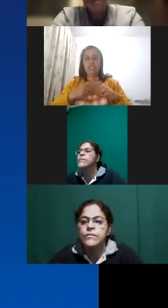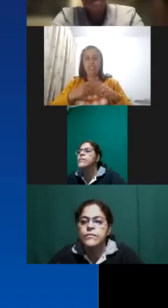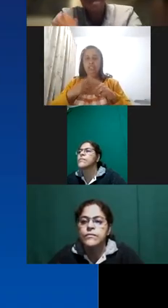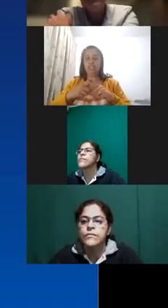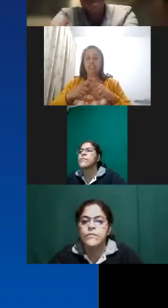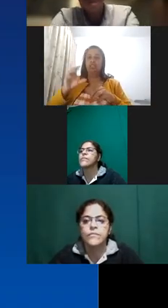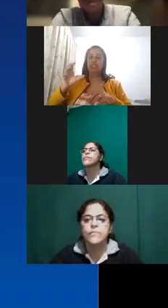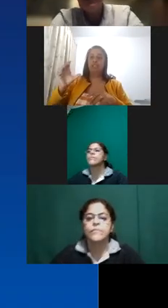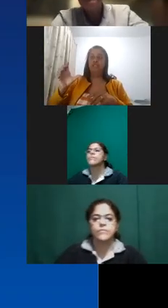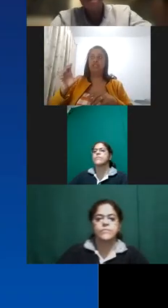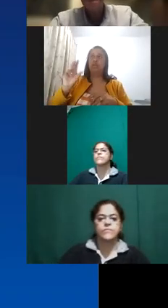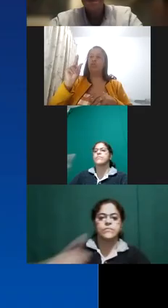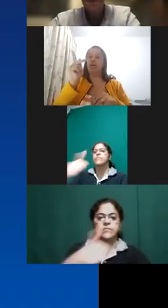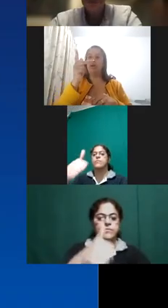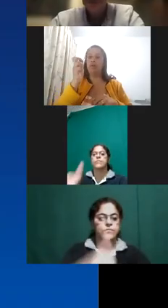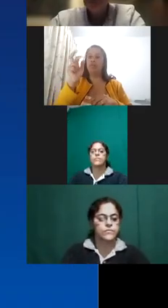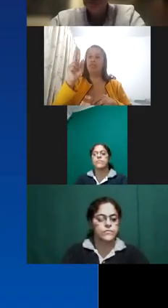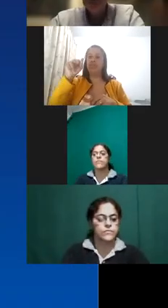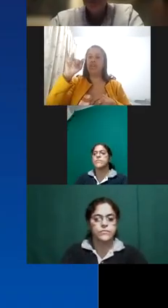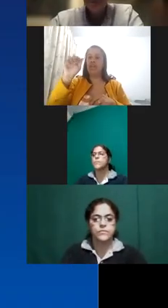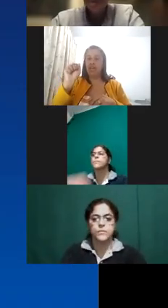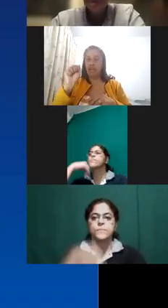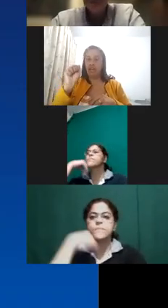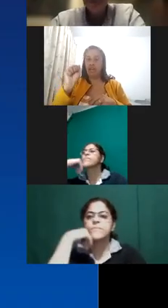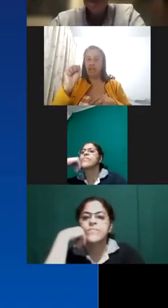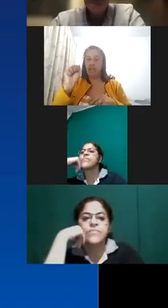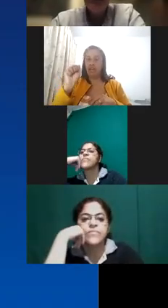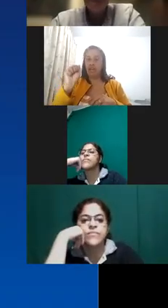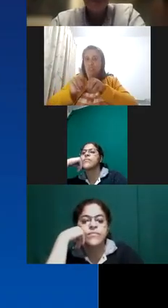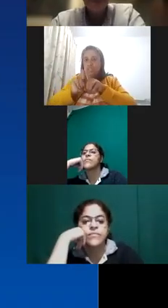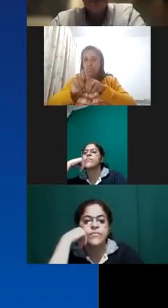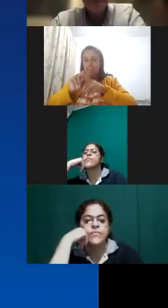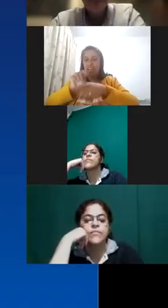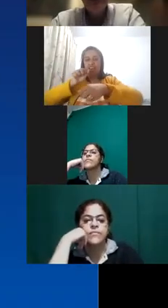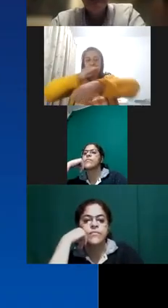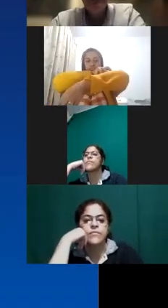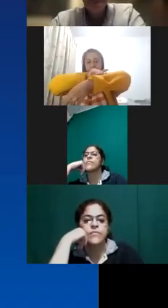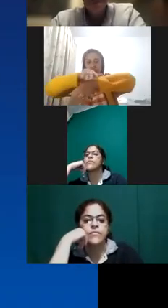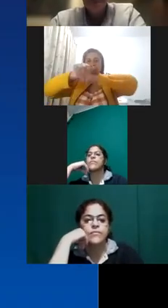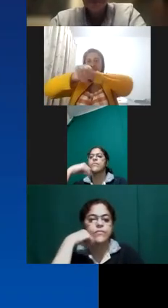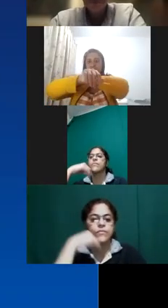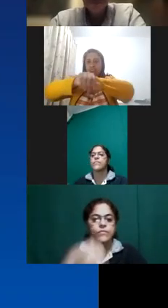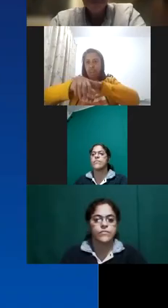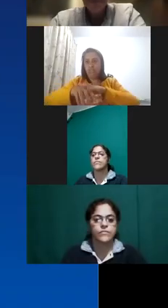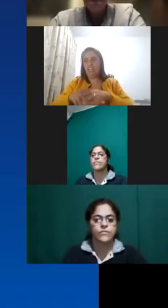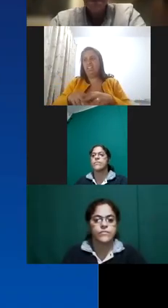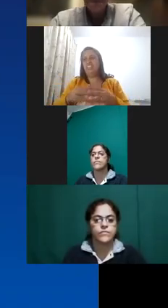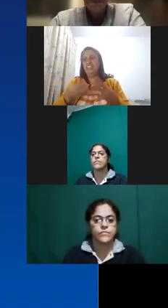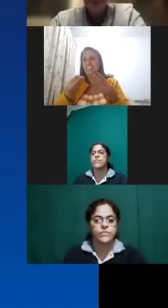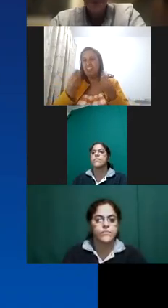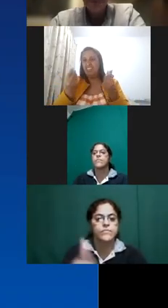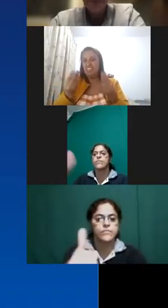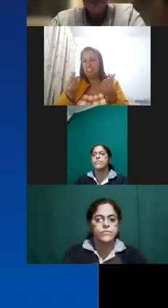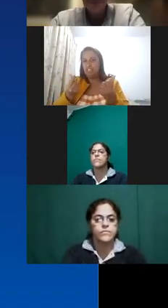disco, com irradiação dos braços. Então, é uma região muito, muito delicada. Então, nós podemos dividir